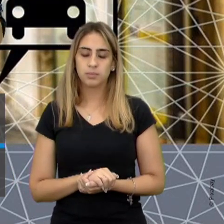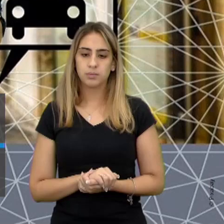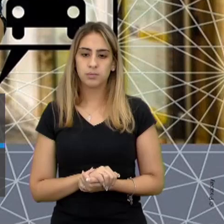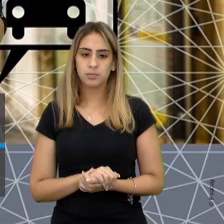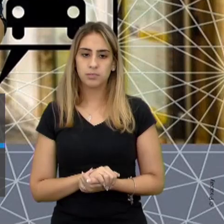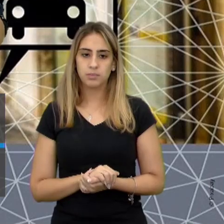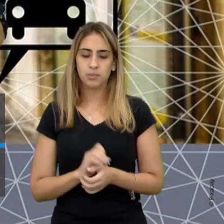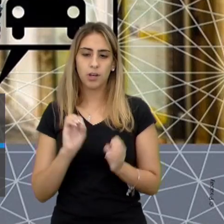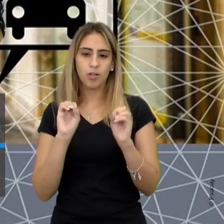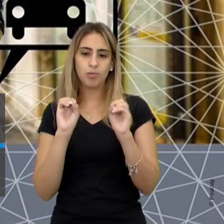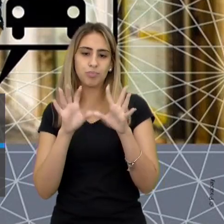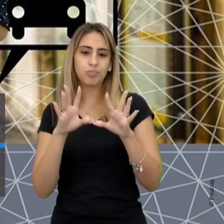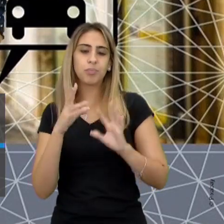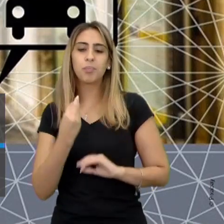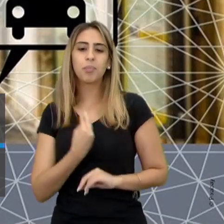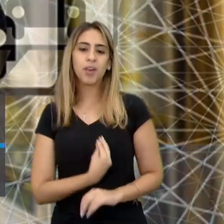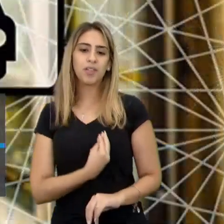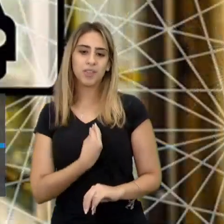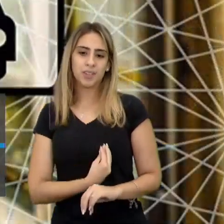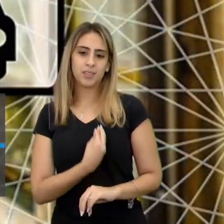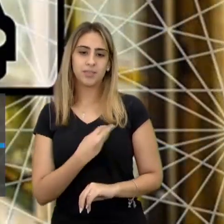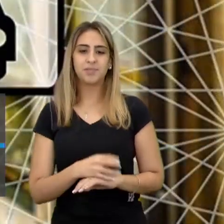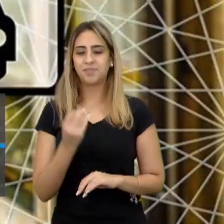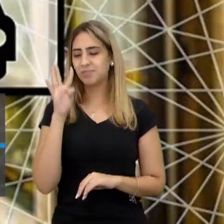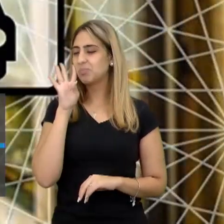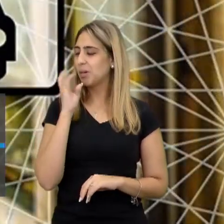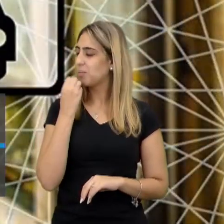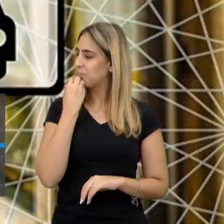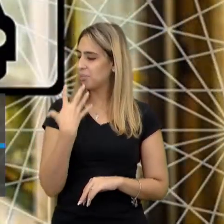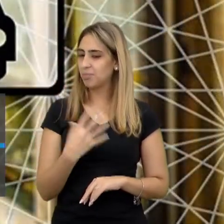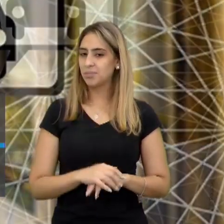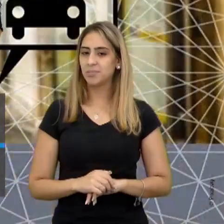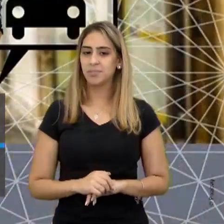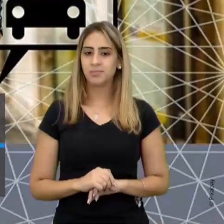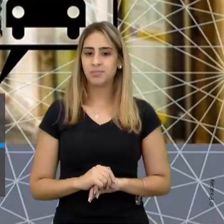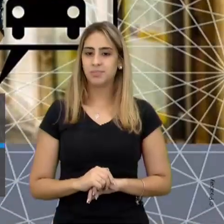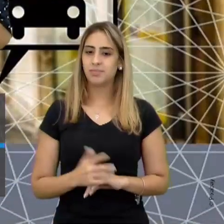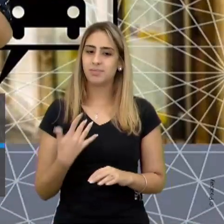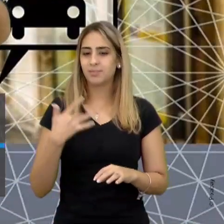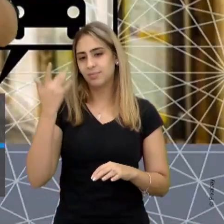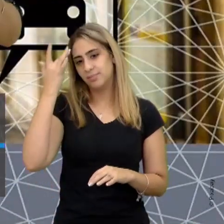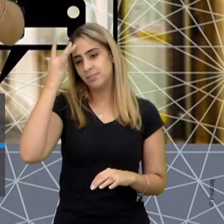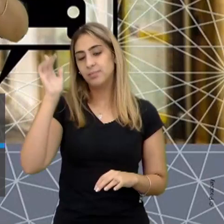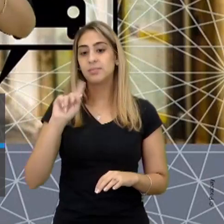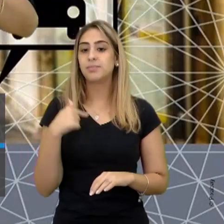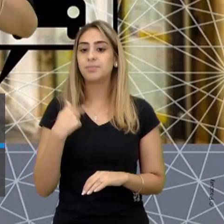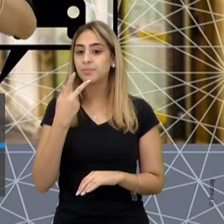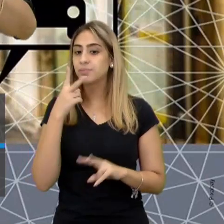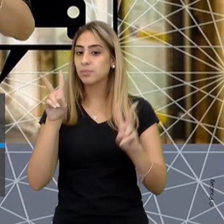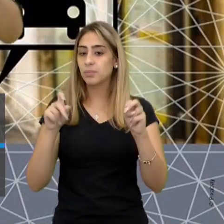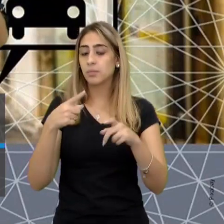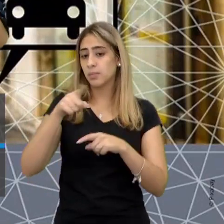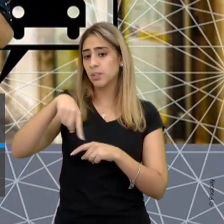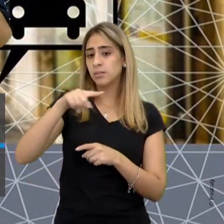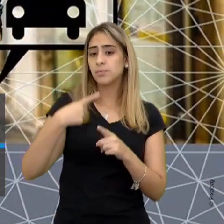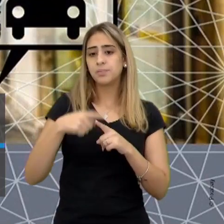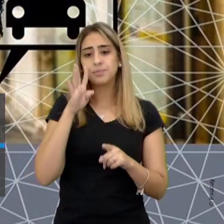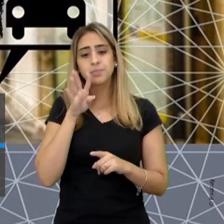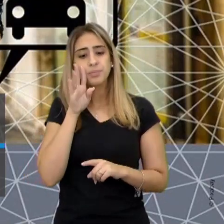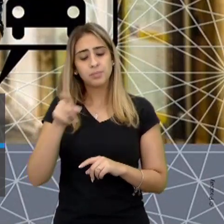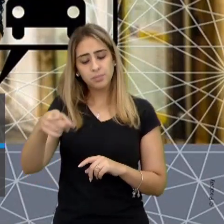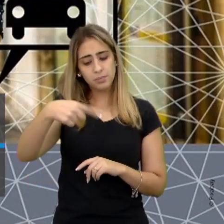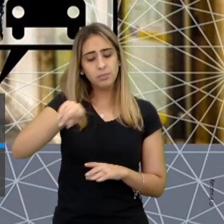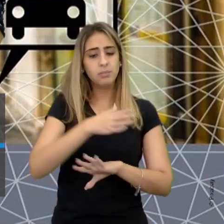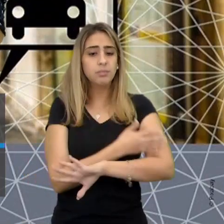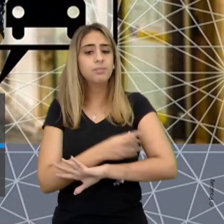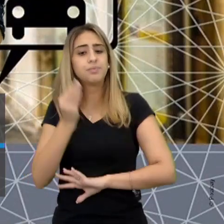pra vida, tô pensando. Muito legal, boa. Me vejam, né? Sei lá. Não vou falar o tema pra vocês, por quê? Porque é legal que vocês comecem